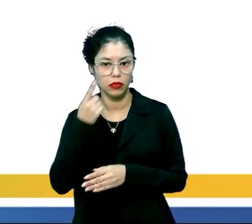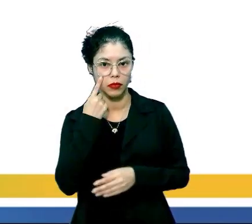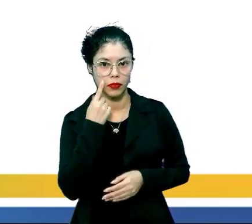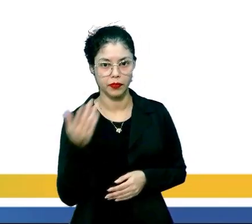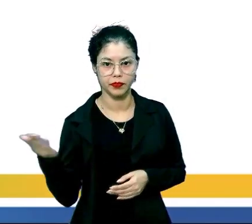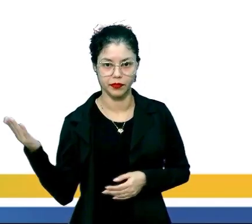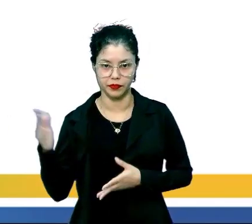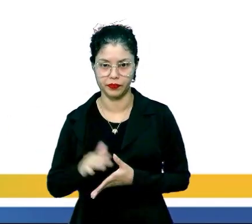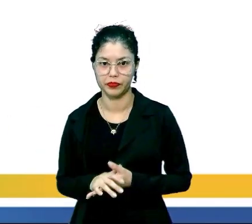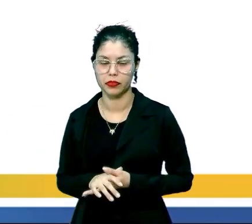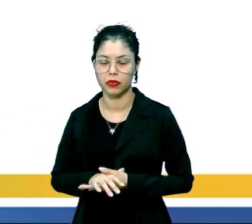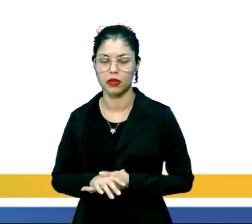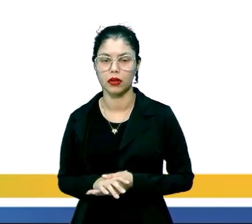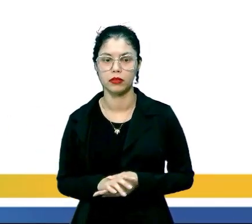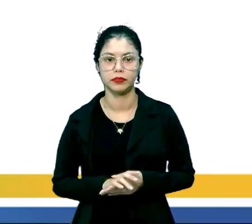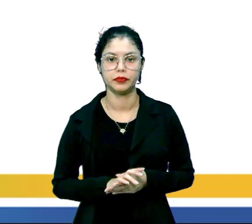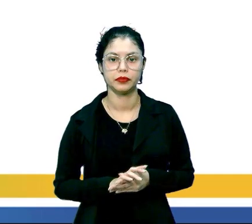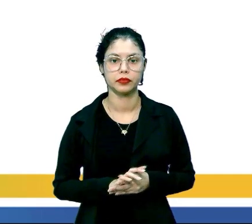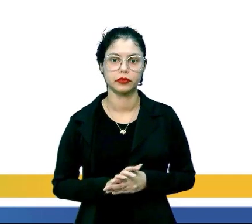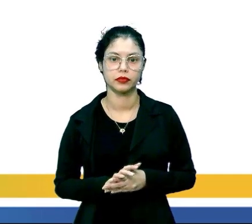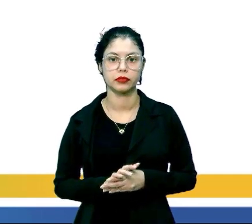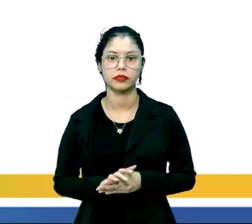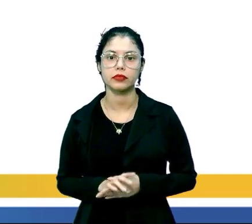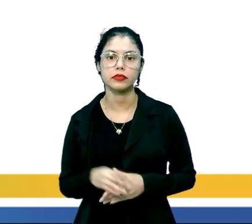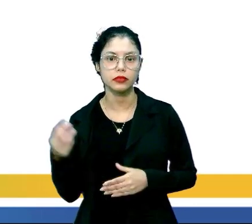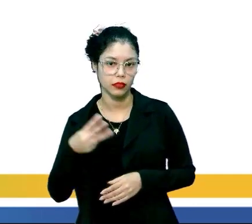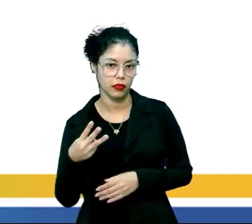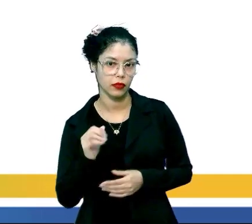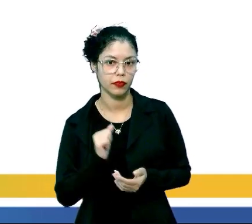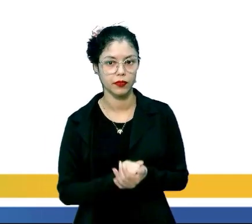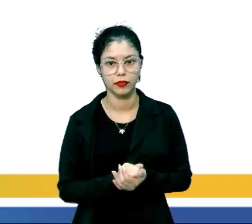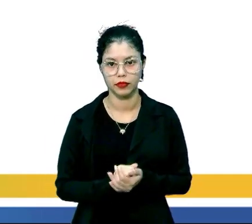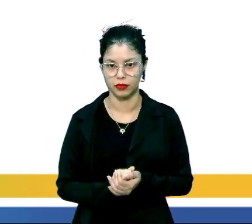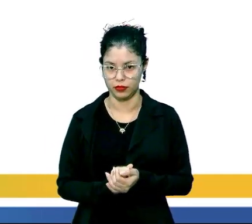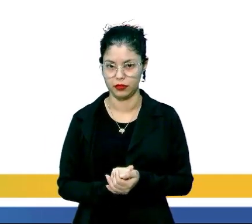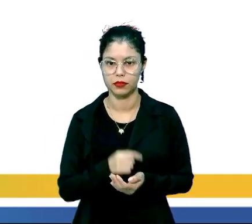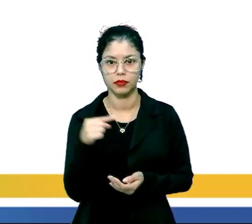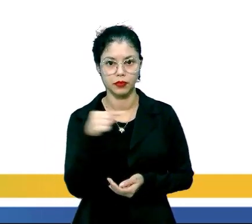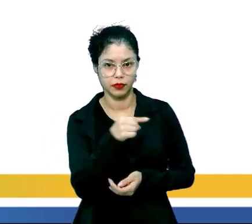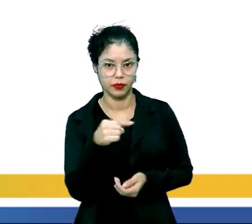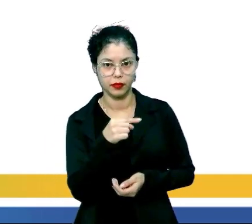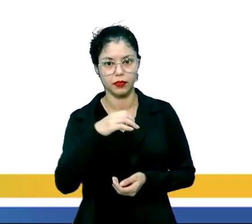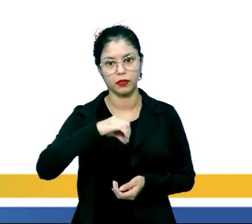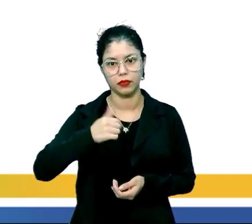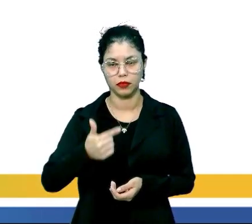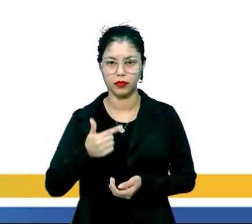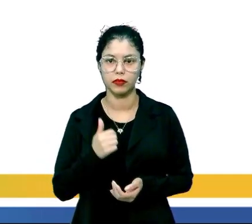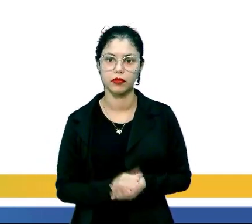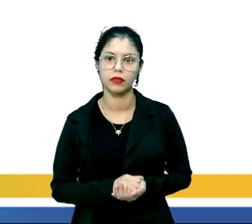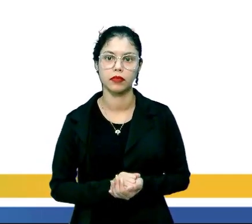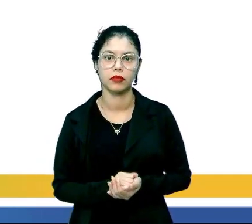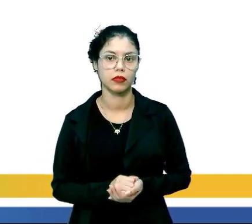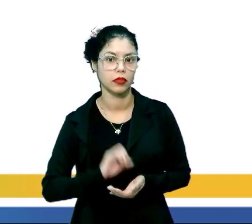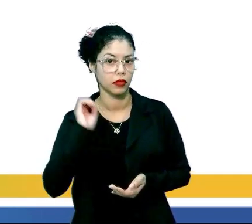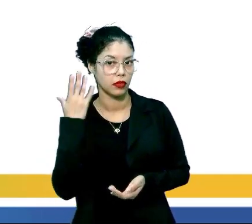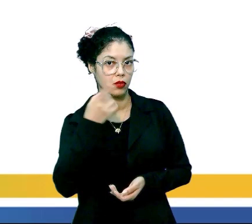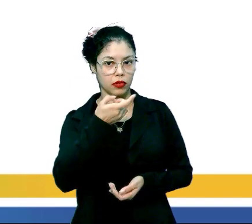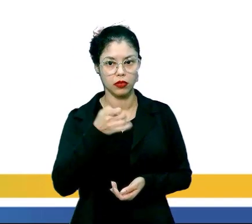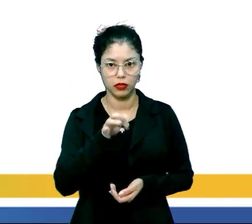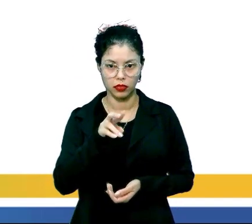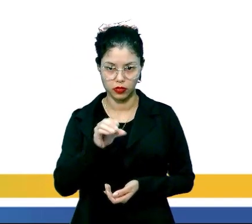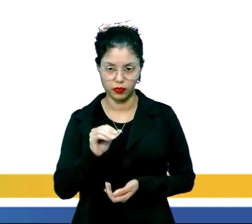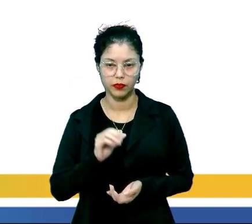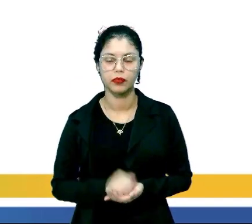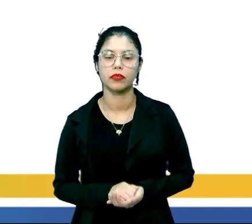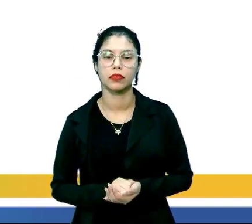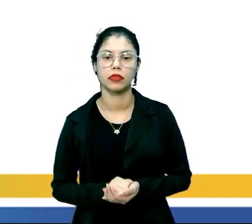como ficou tranquilo. A nossa terceira reação é a formação da amônia, então ΔH é menos 92, logo a reação